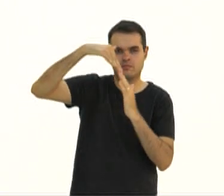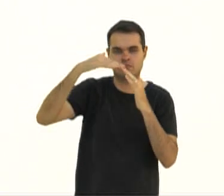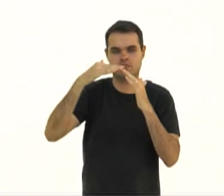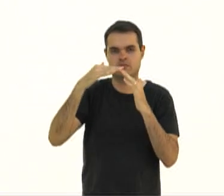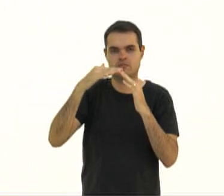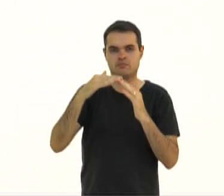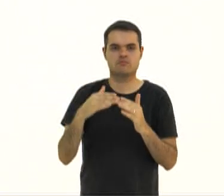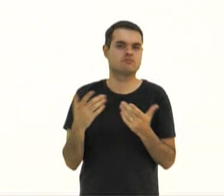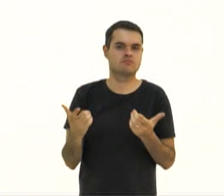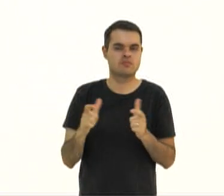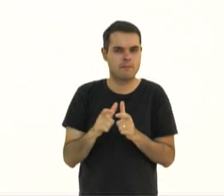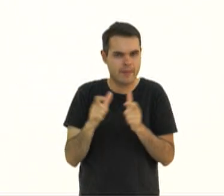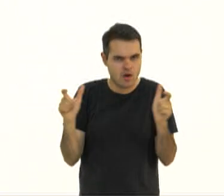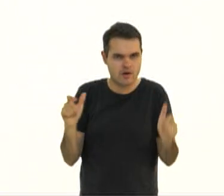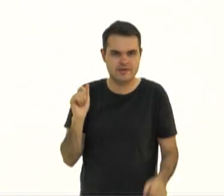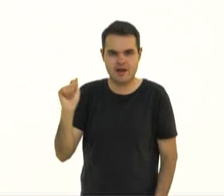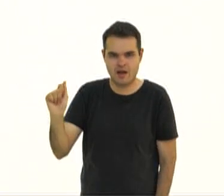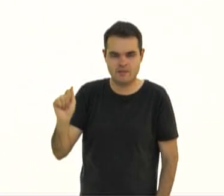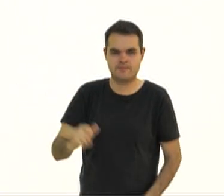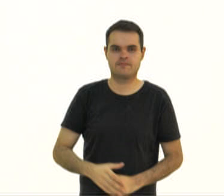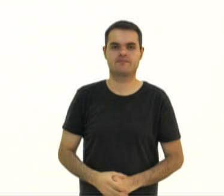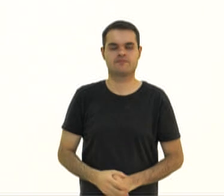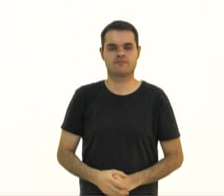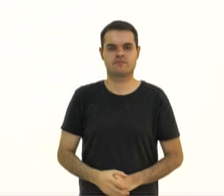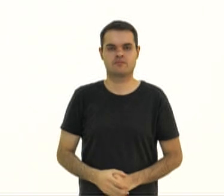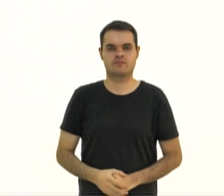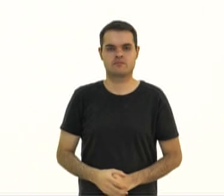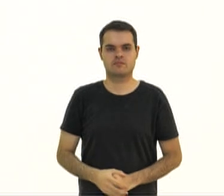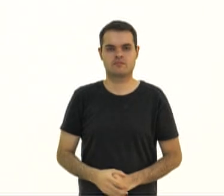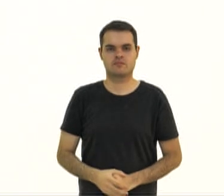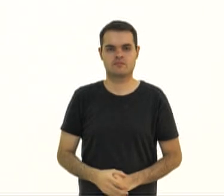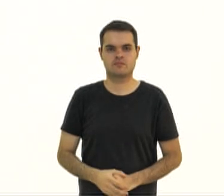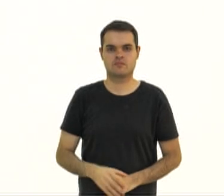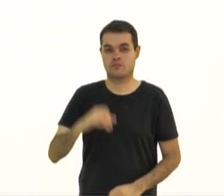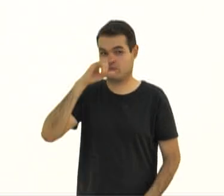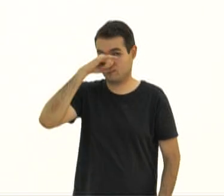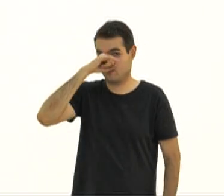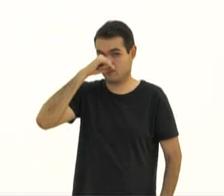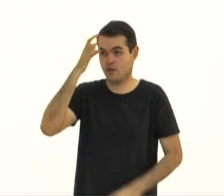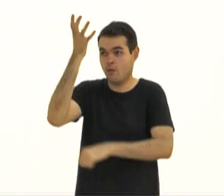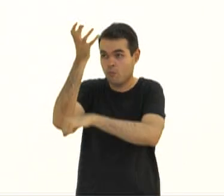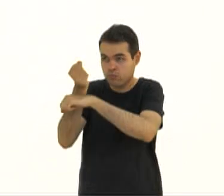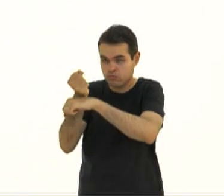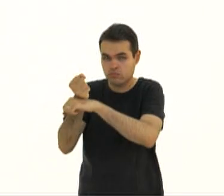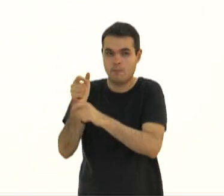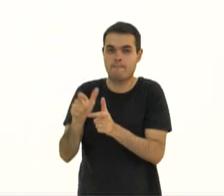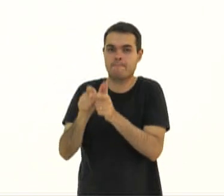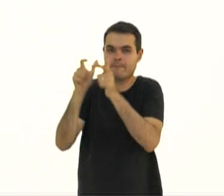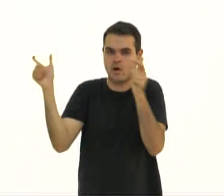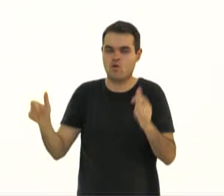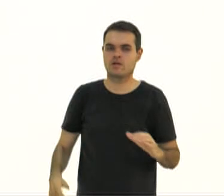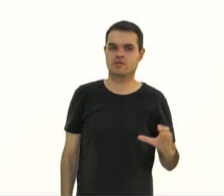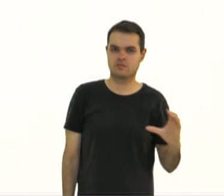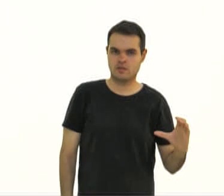trajetória A. O trabalho realizado pela força gravitacional sobre o porco é maior na trajetória C.